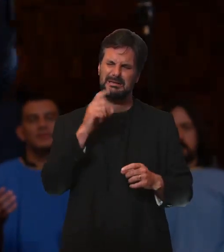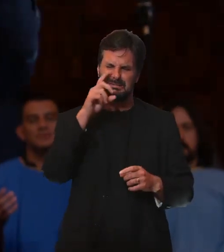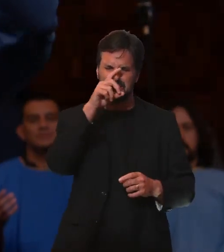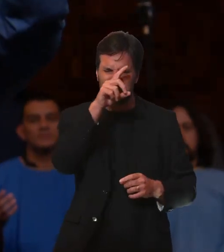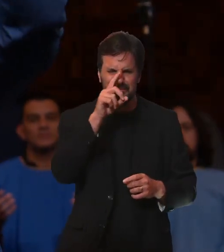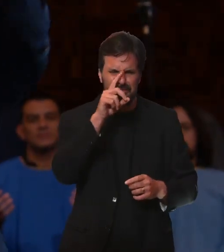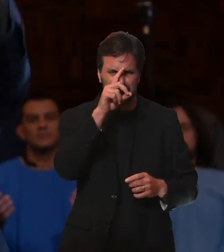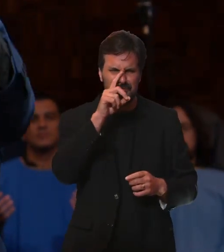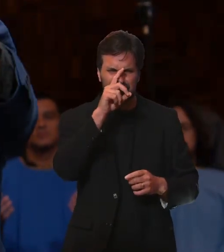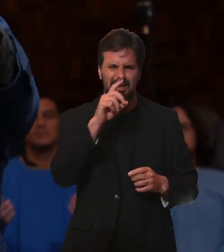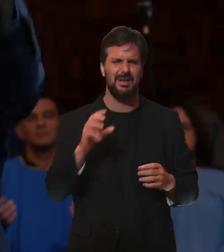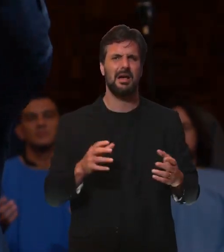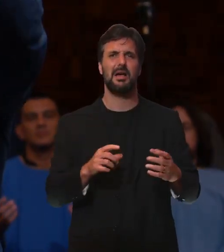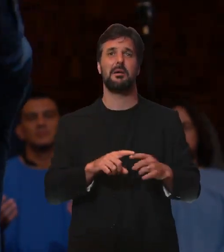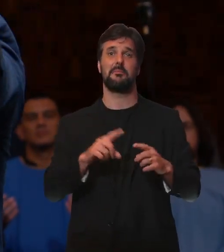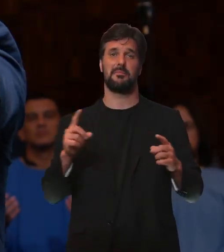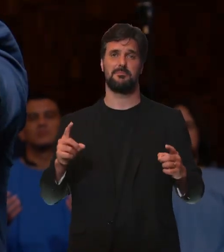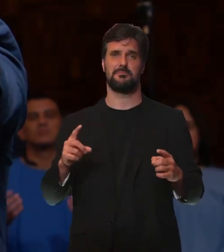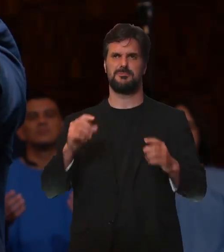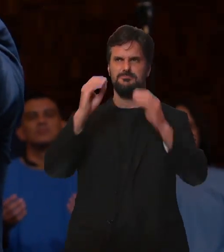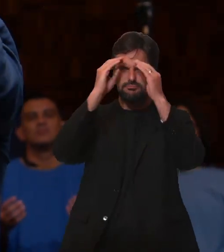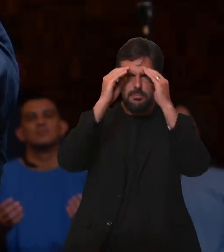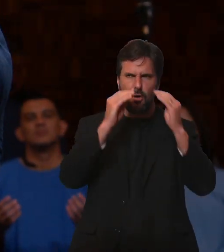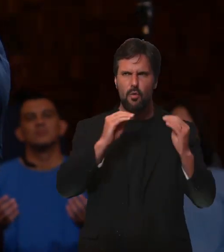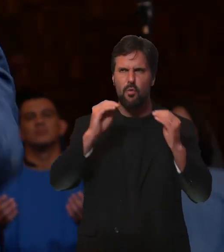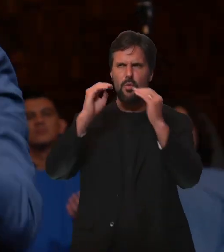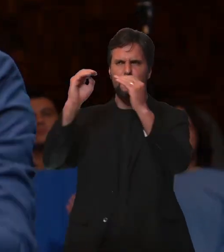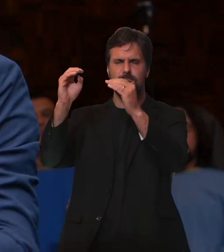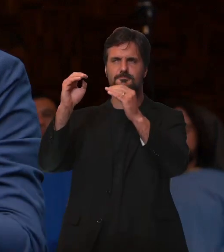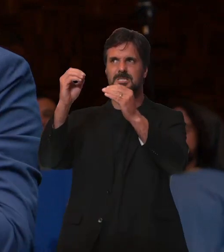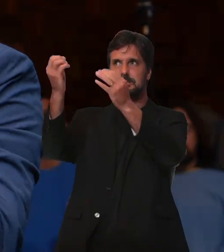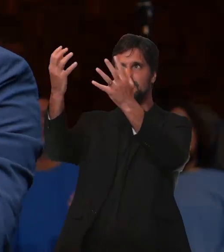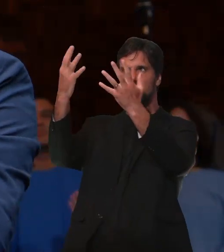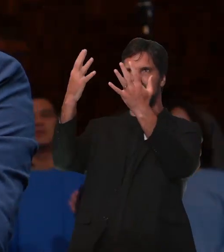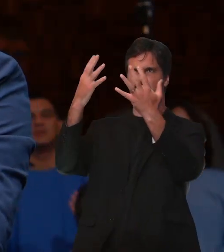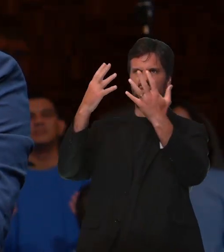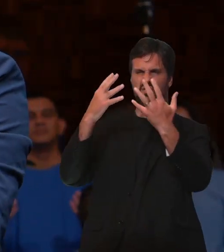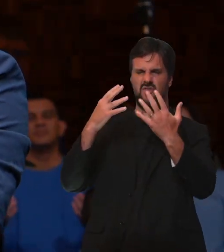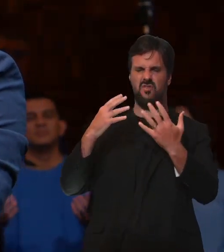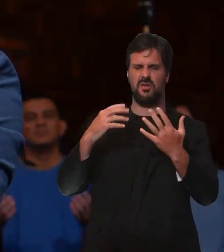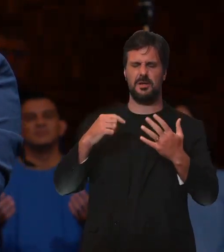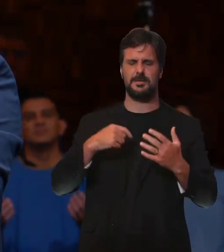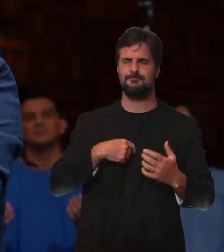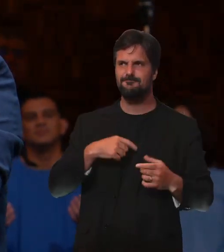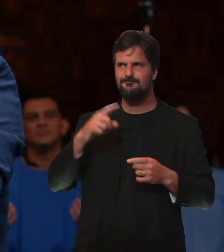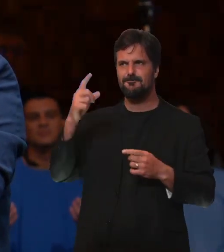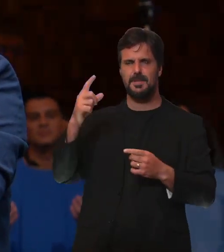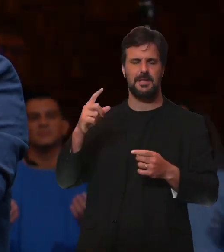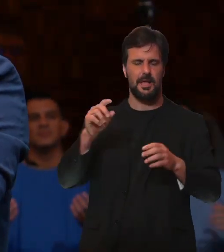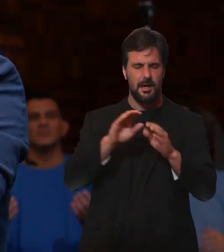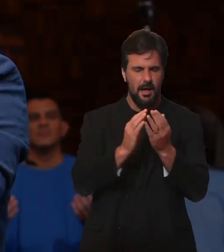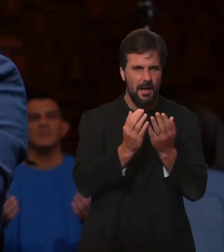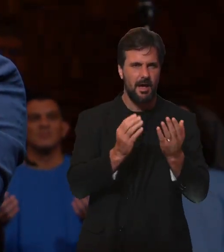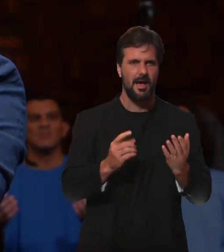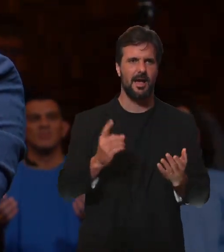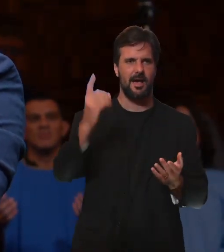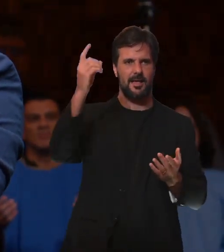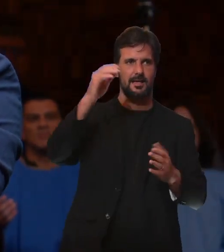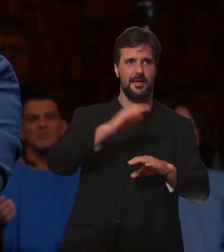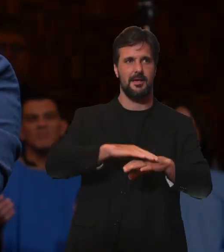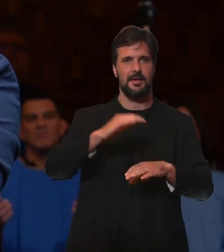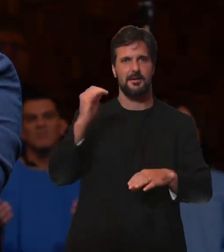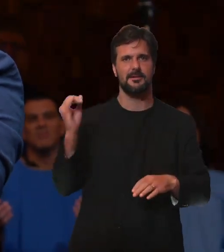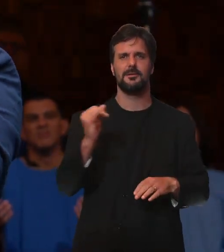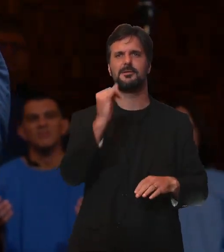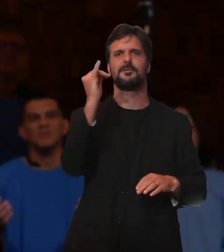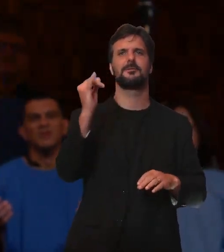que ela é boa. Obedece e a bênção de Deus vai chegar. Não negocie a palavra de Deus e Deus